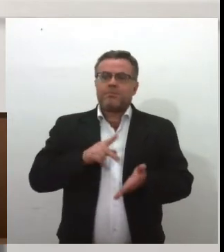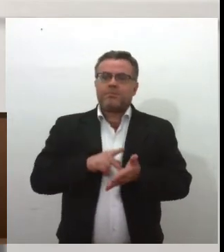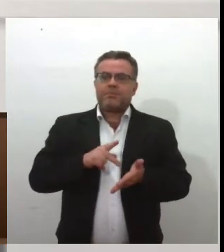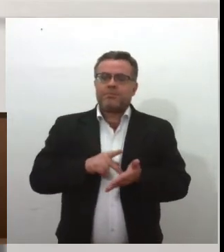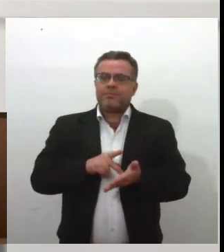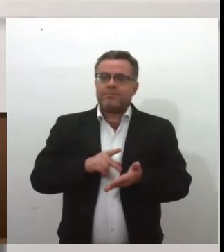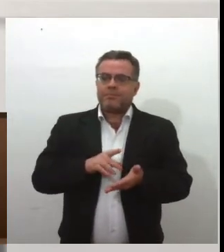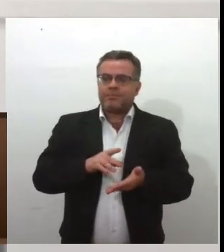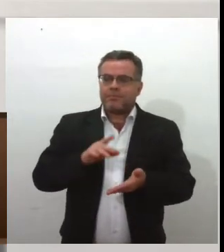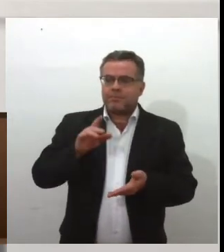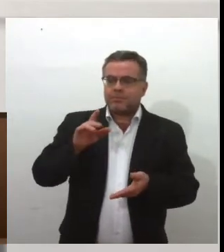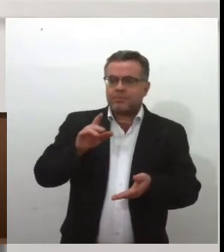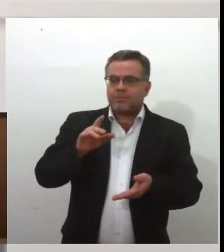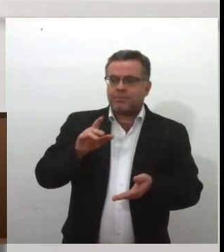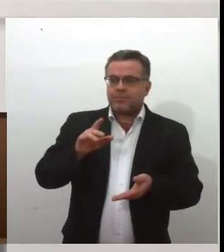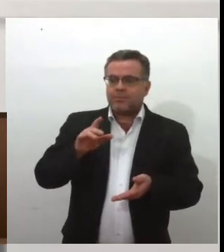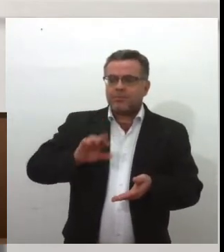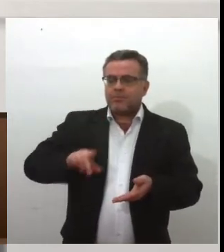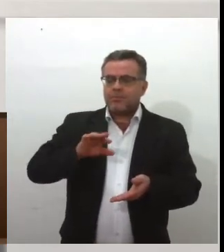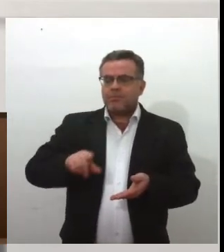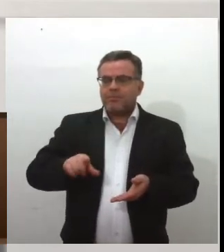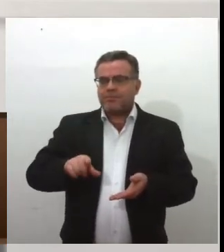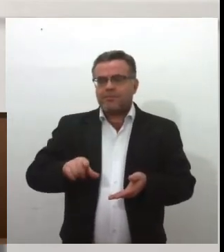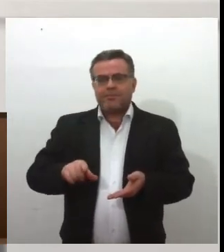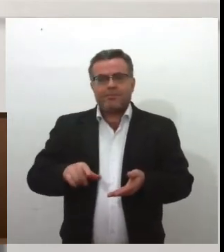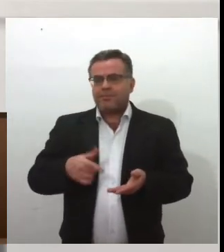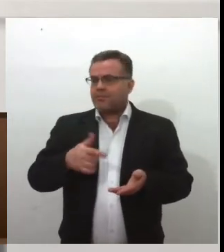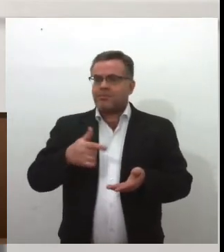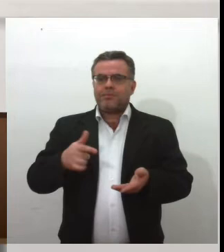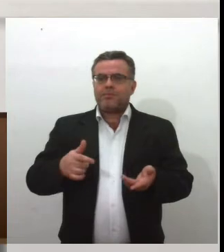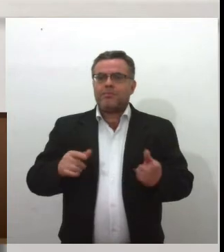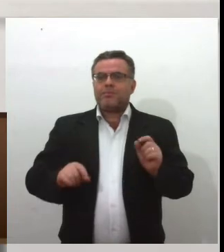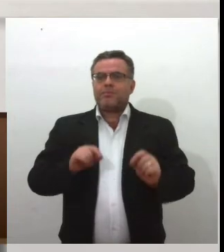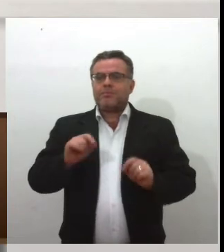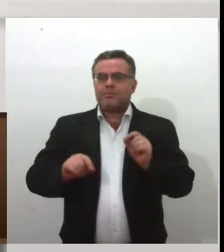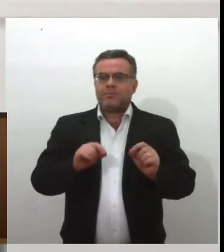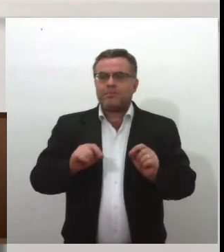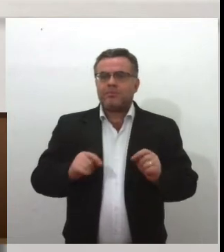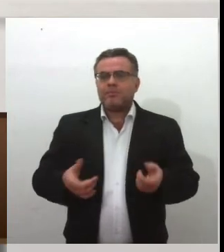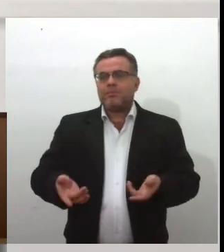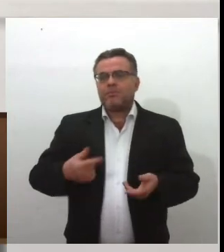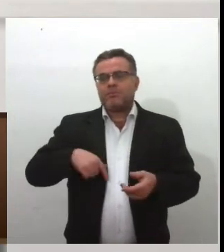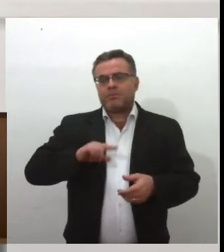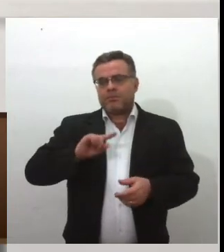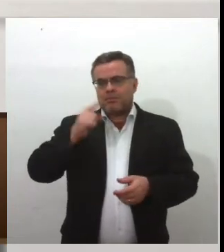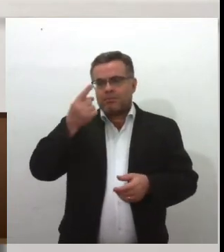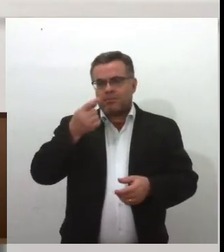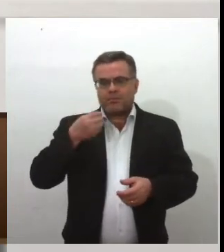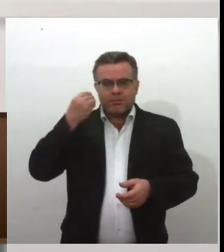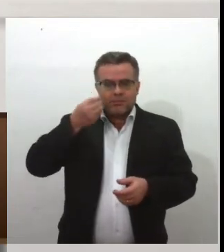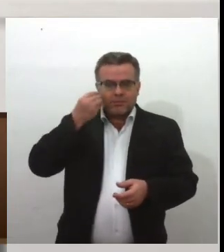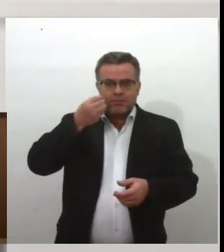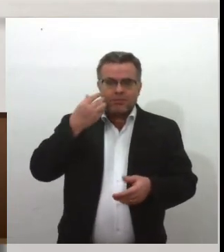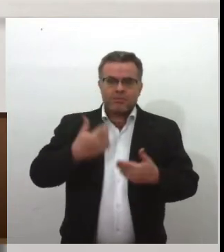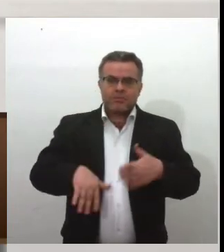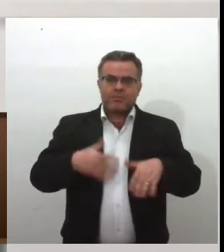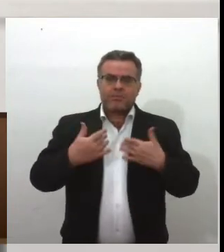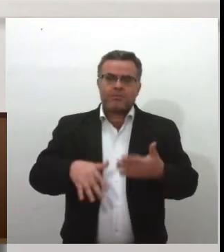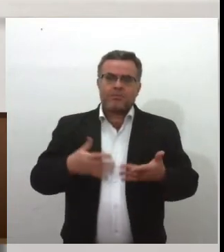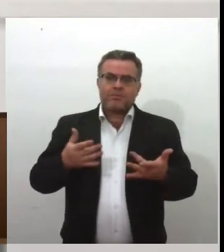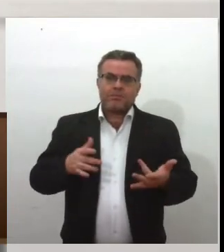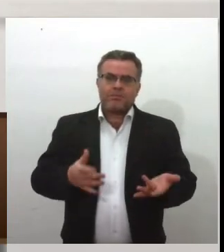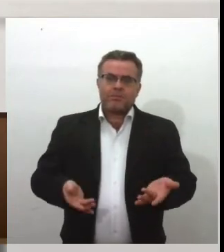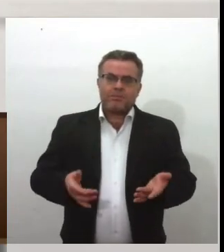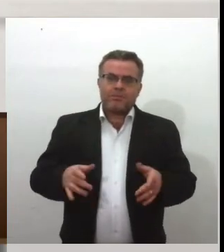menstruação, mas nós, os homens, temos a nossa primeira experiência onde tem o contato com o